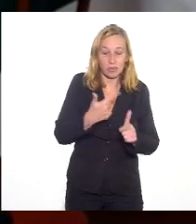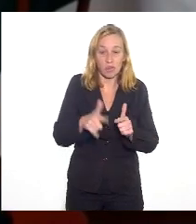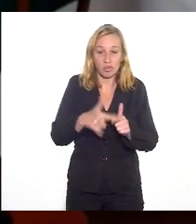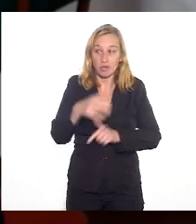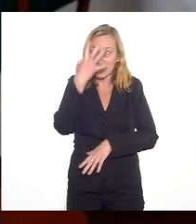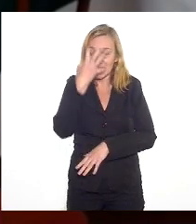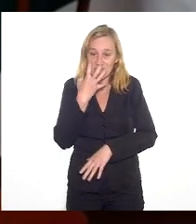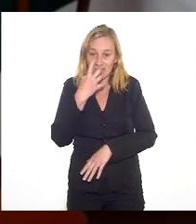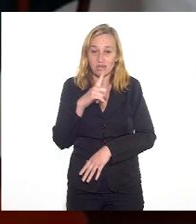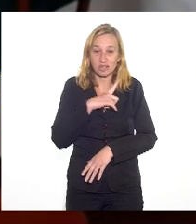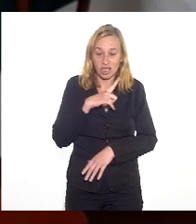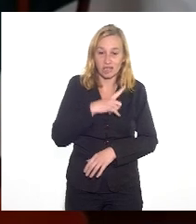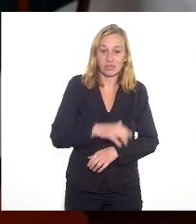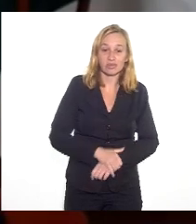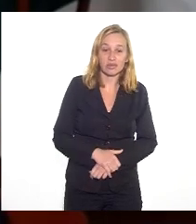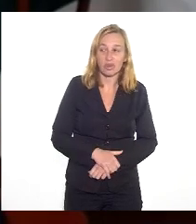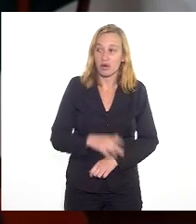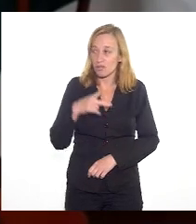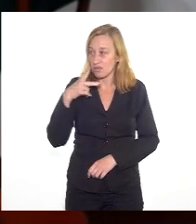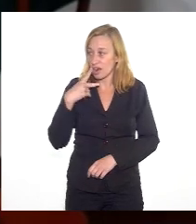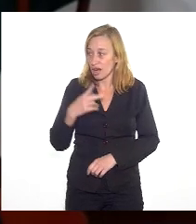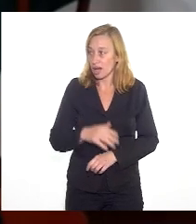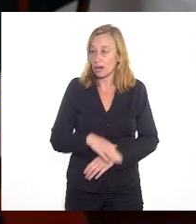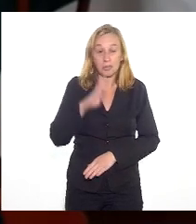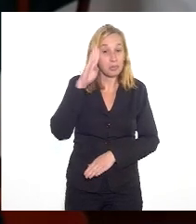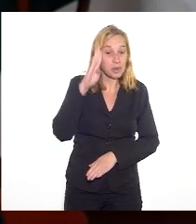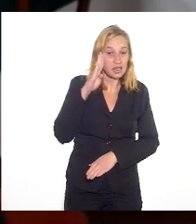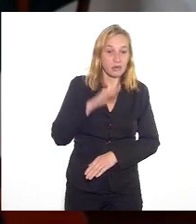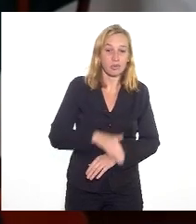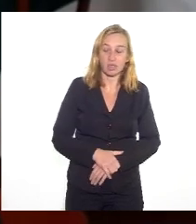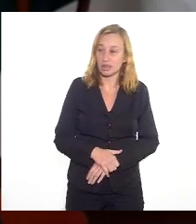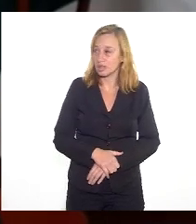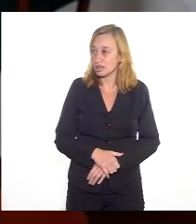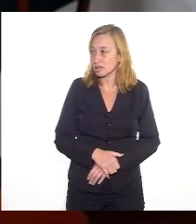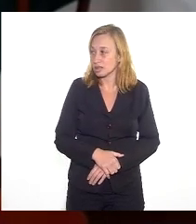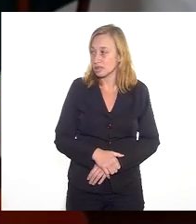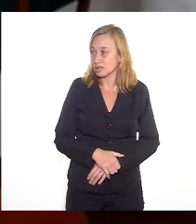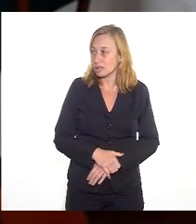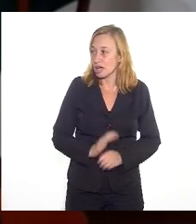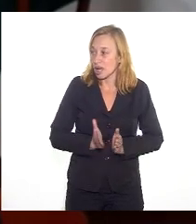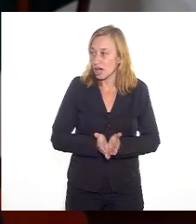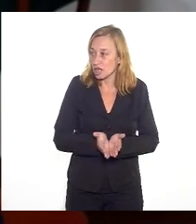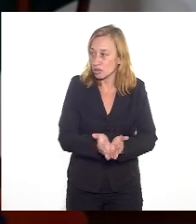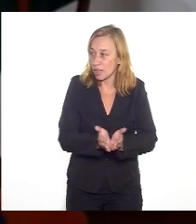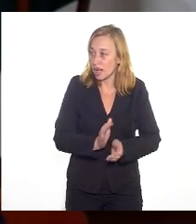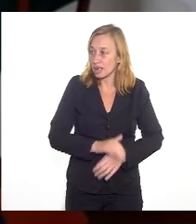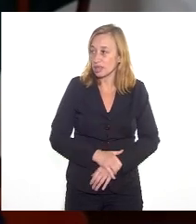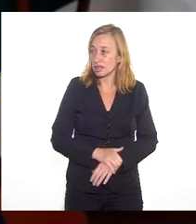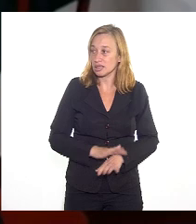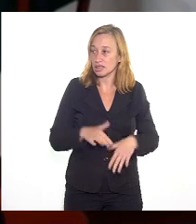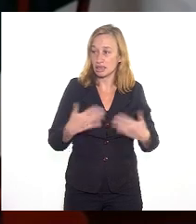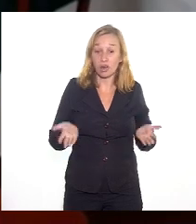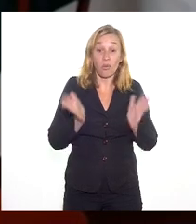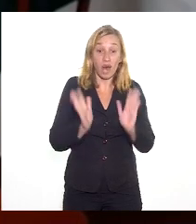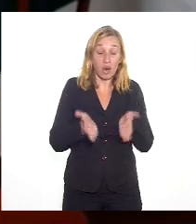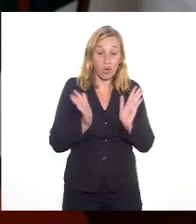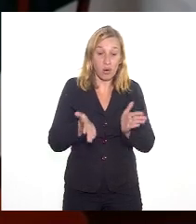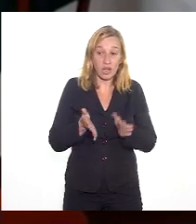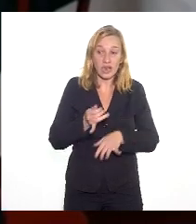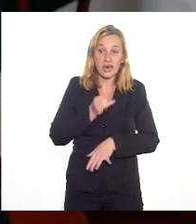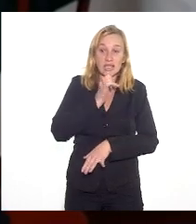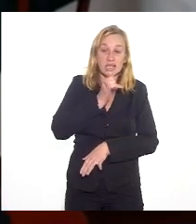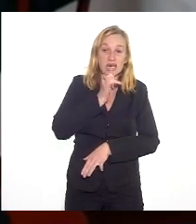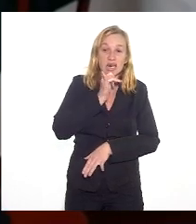na mobilidade, e aí eu posso falar principalmente no que tange às barcas. Então, a gente agora pode, por exemplo,